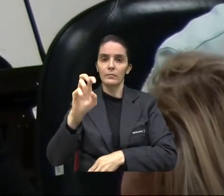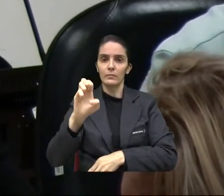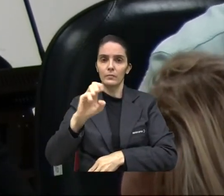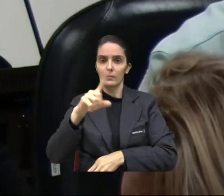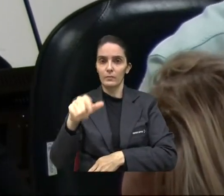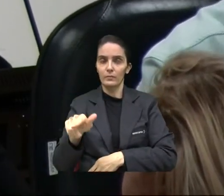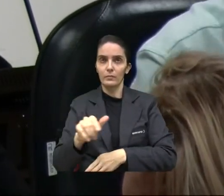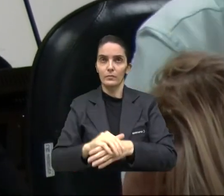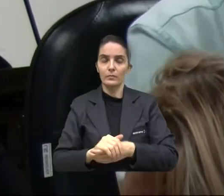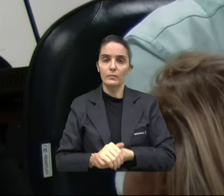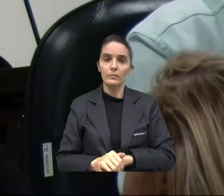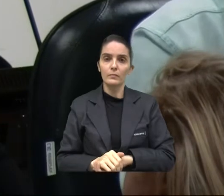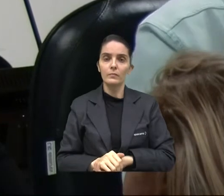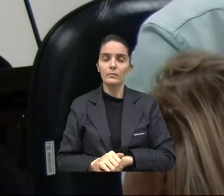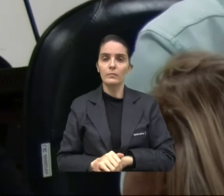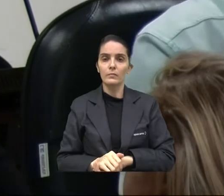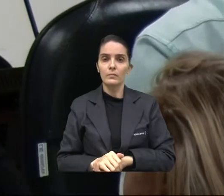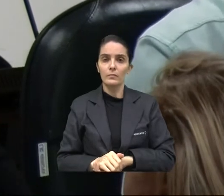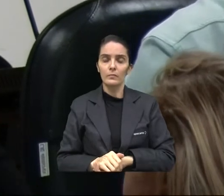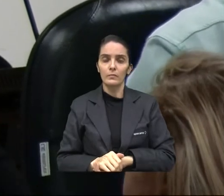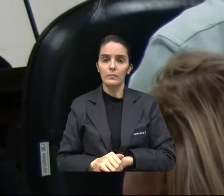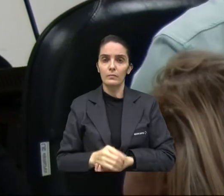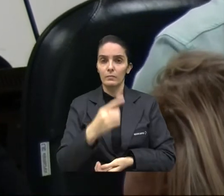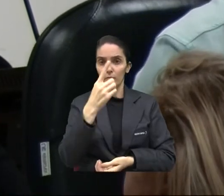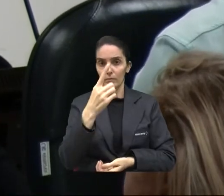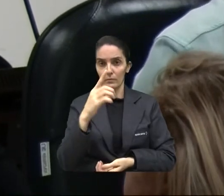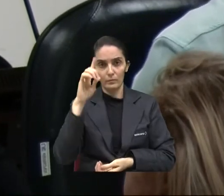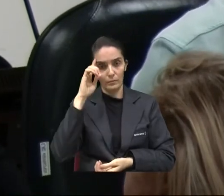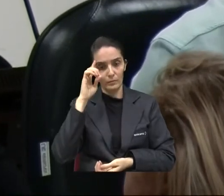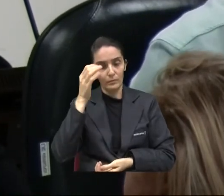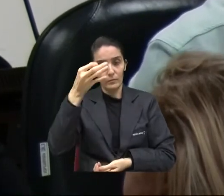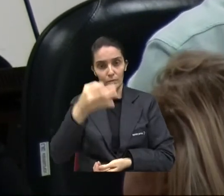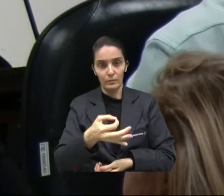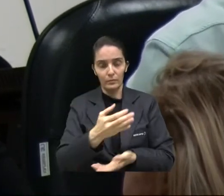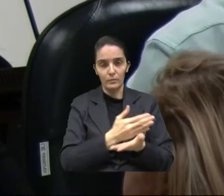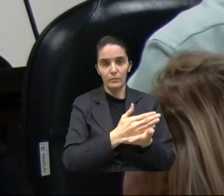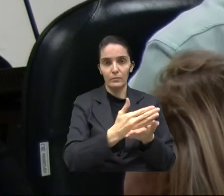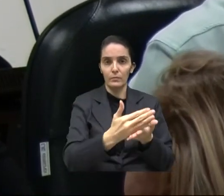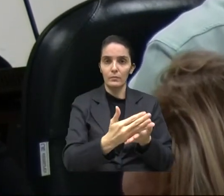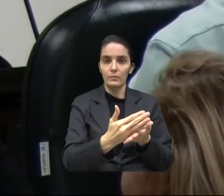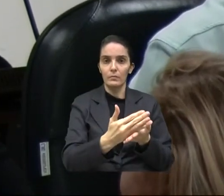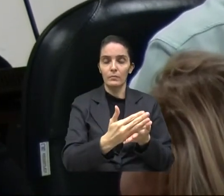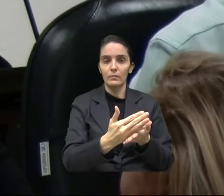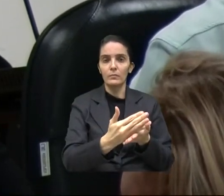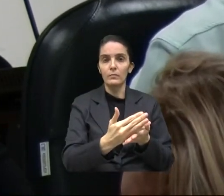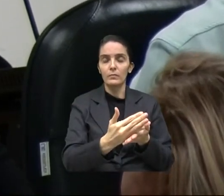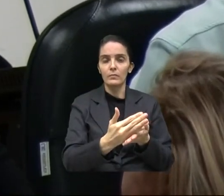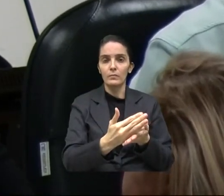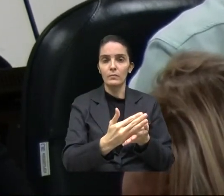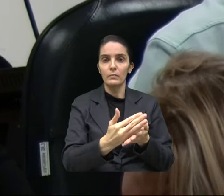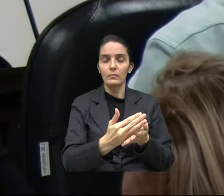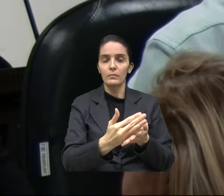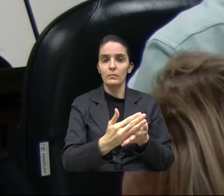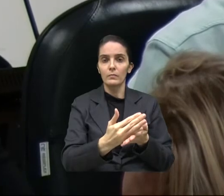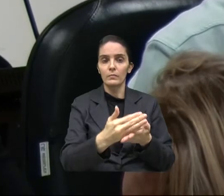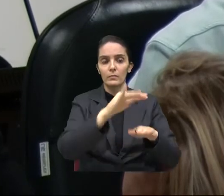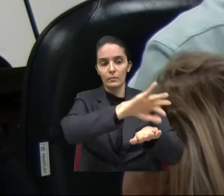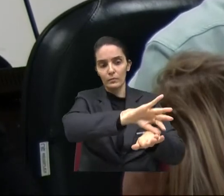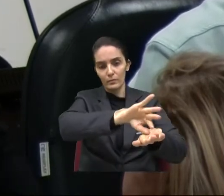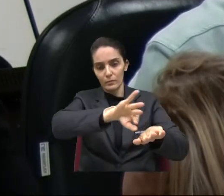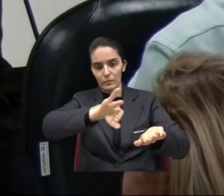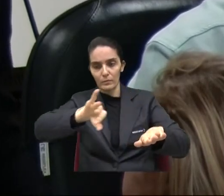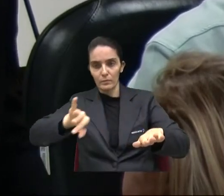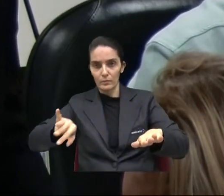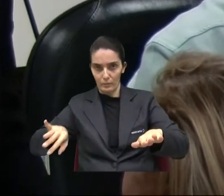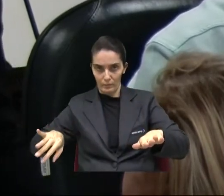eles designaram uma data mínima para se começar a reintegração, a